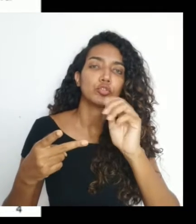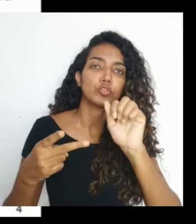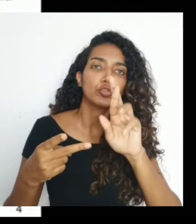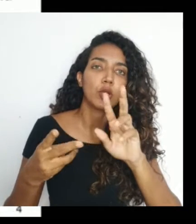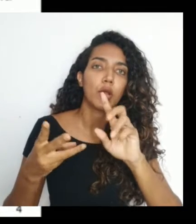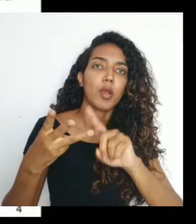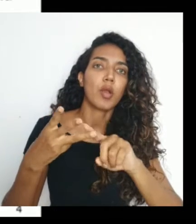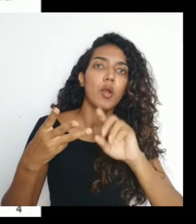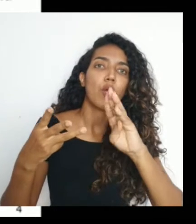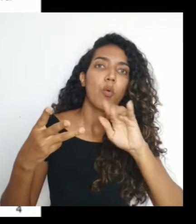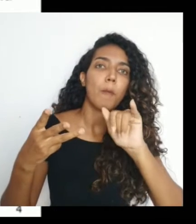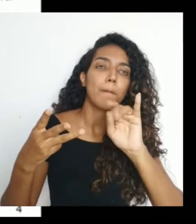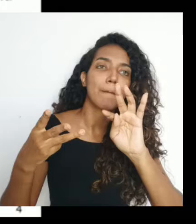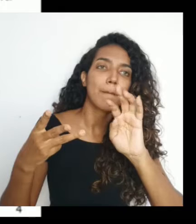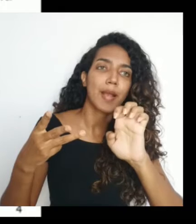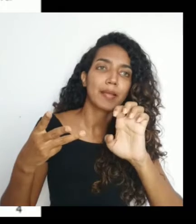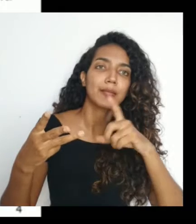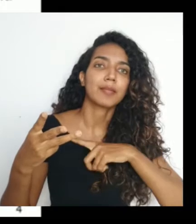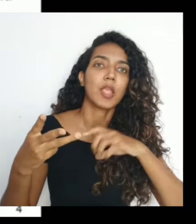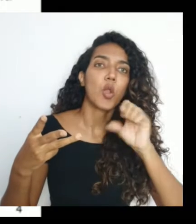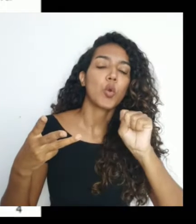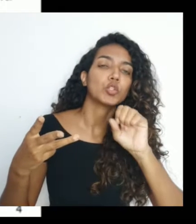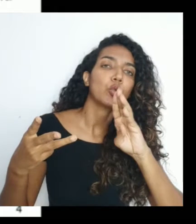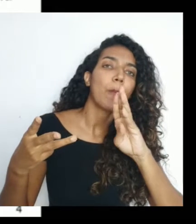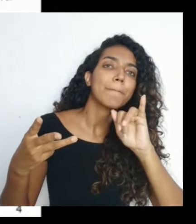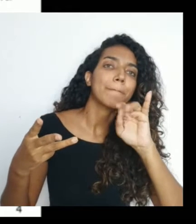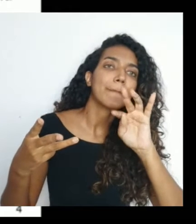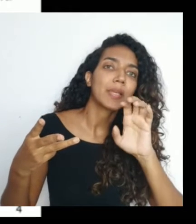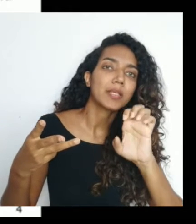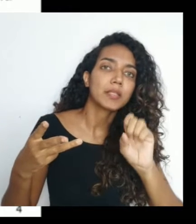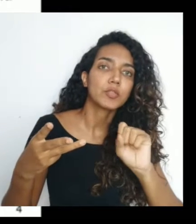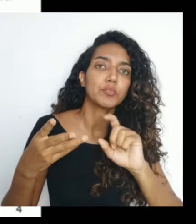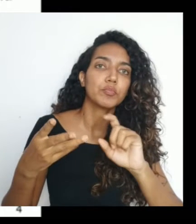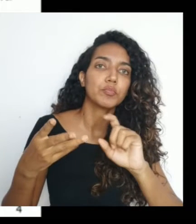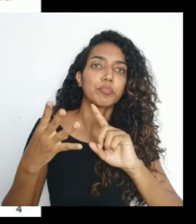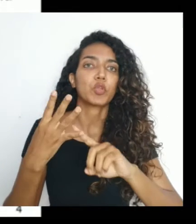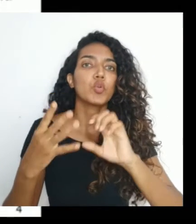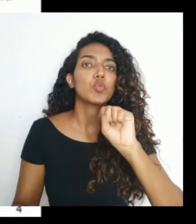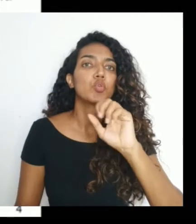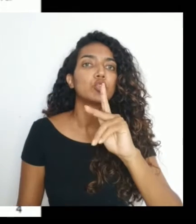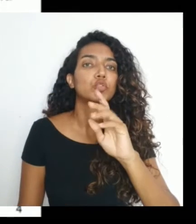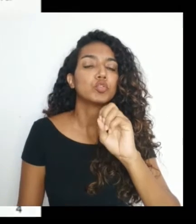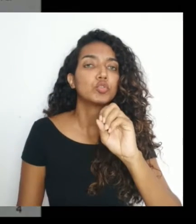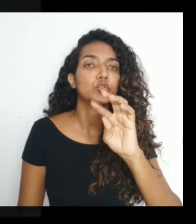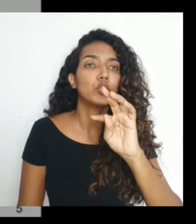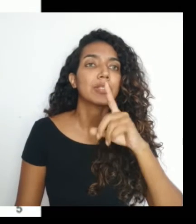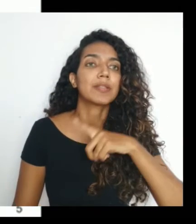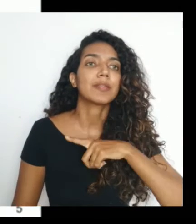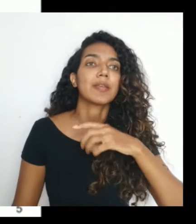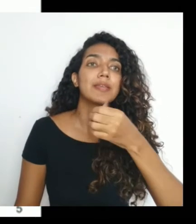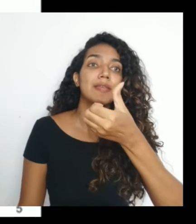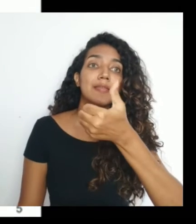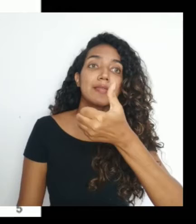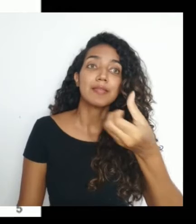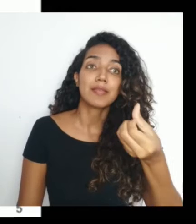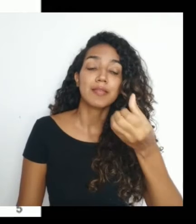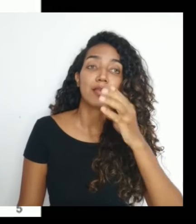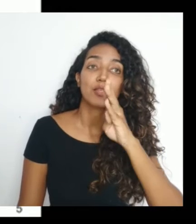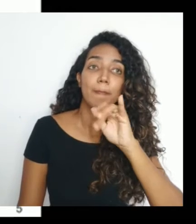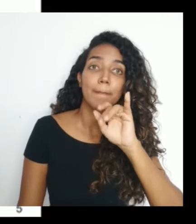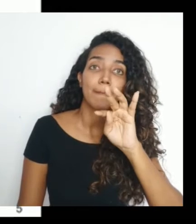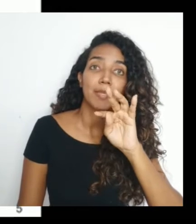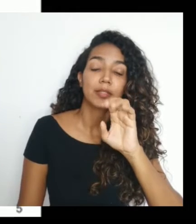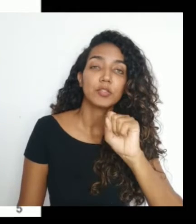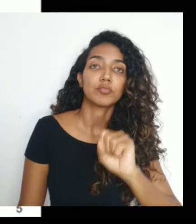somente 8 bits, com valores máximos e mínimos bem pequenos, um short, 16 bits, um int com 32 bits,